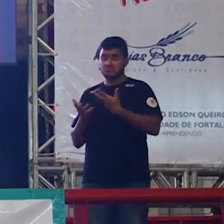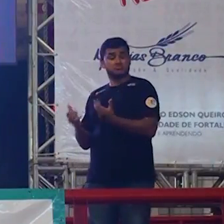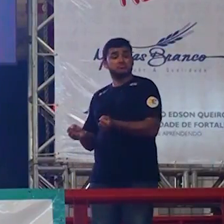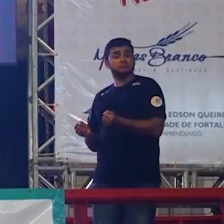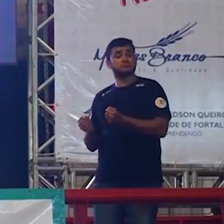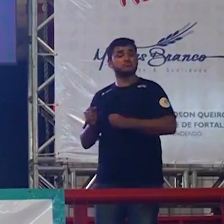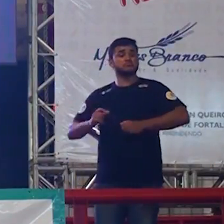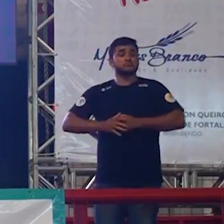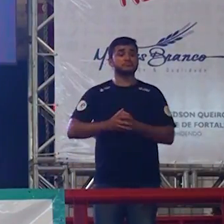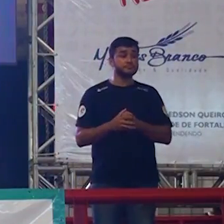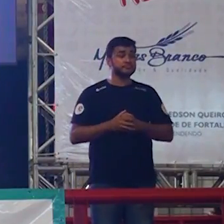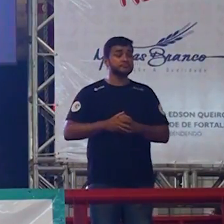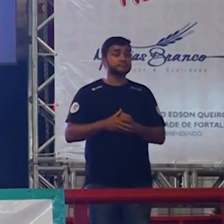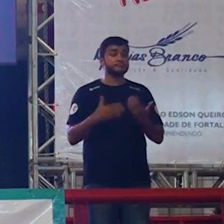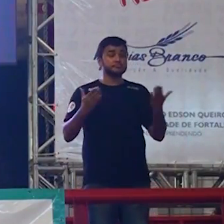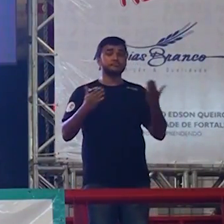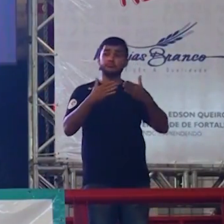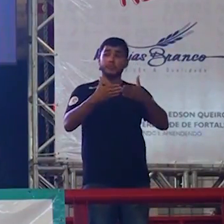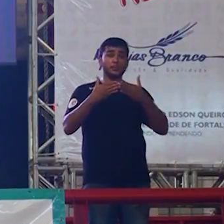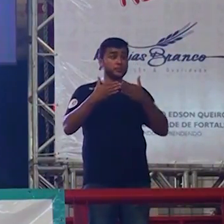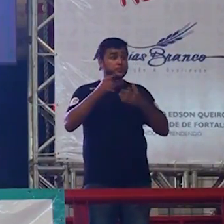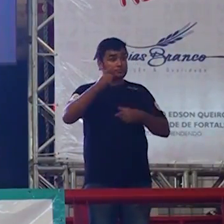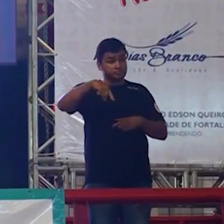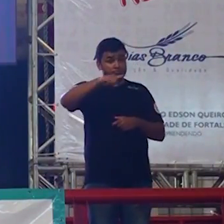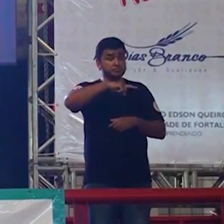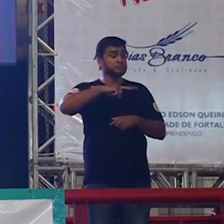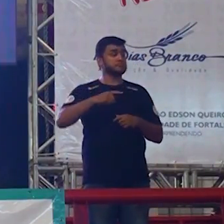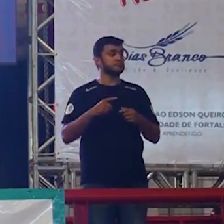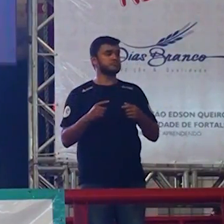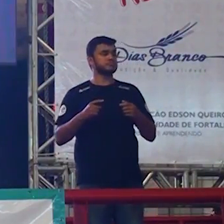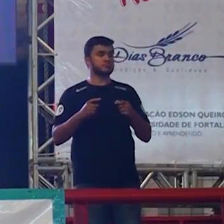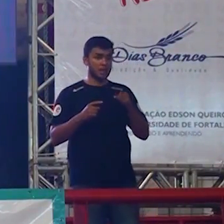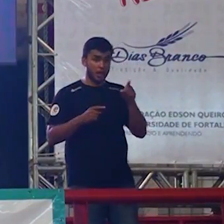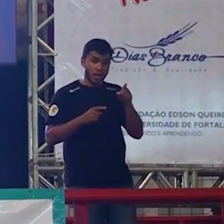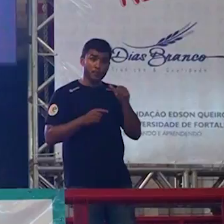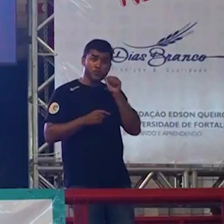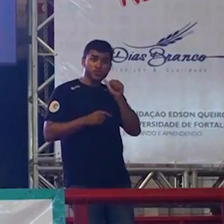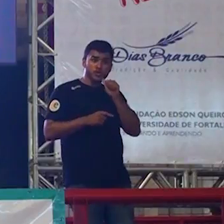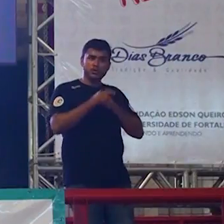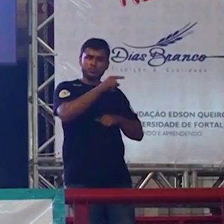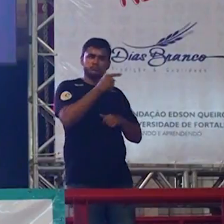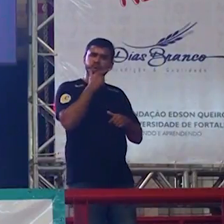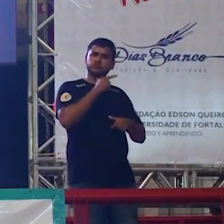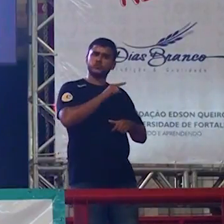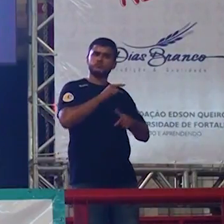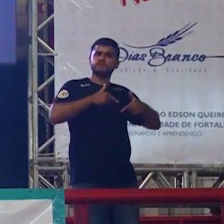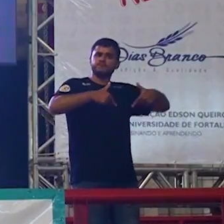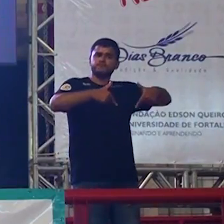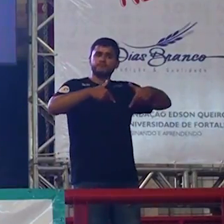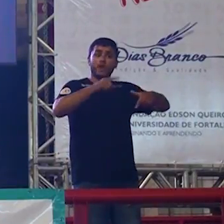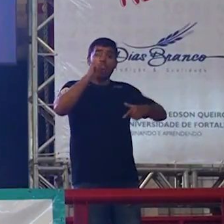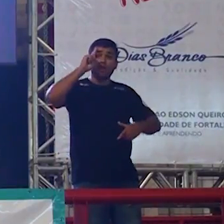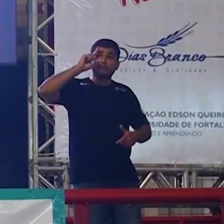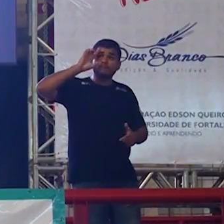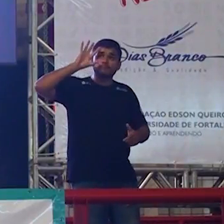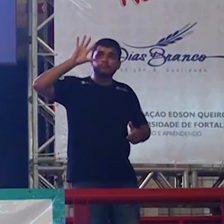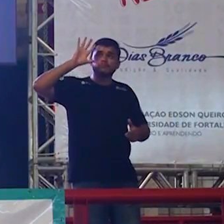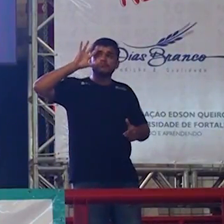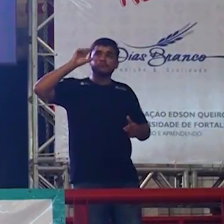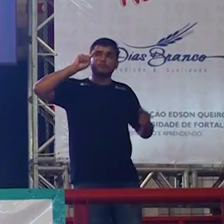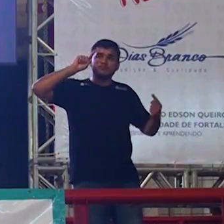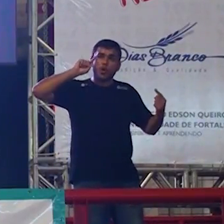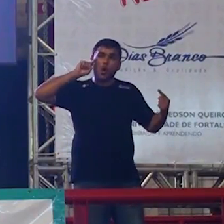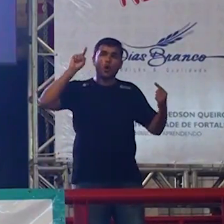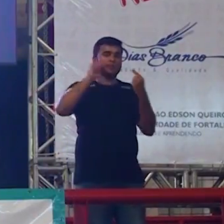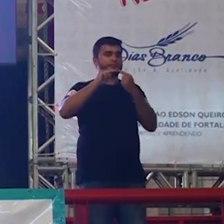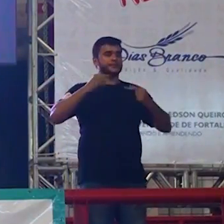Enem. Então, meus amigos, sabe por que ela fez isso? Porque ela tinha um sonho.